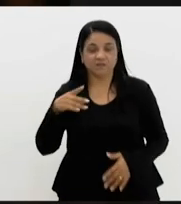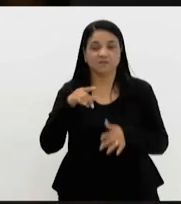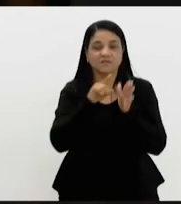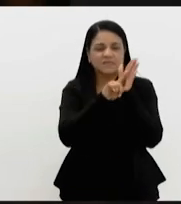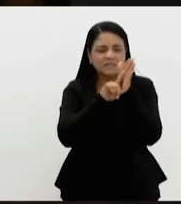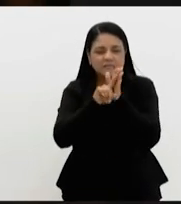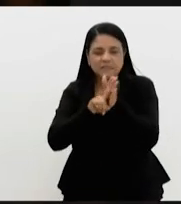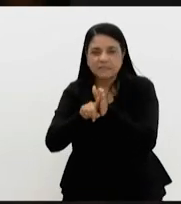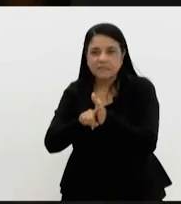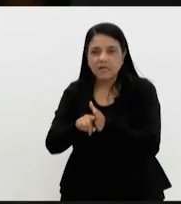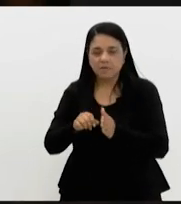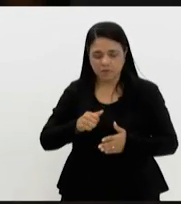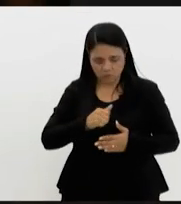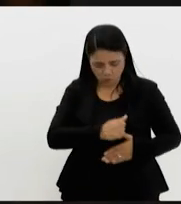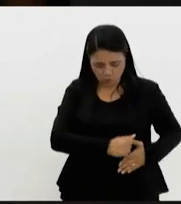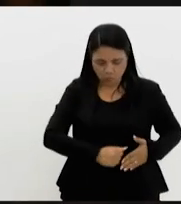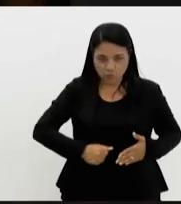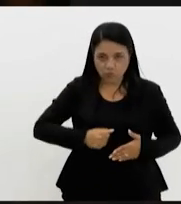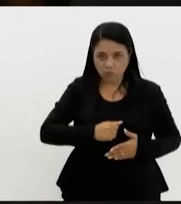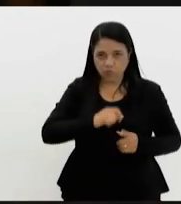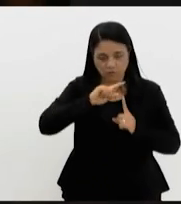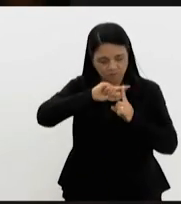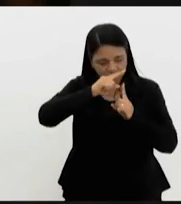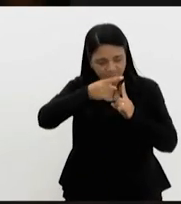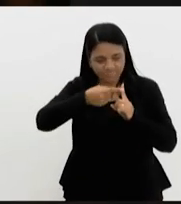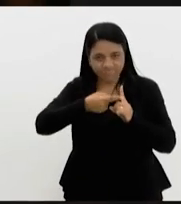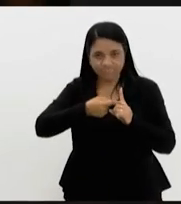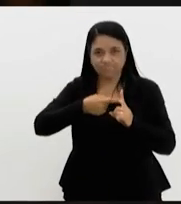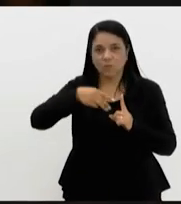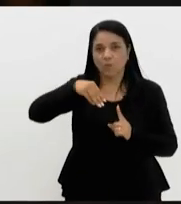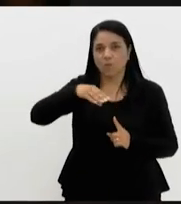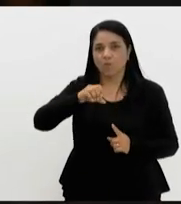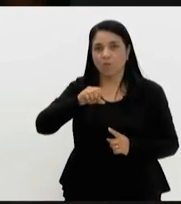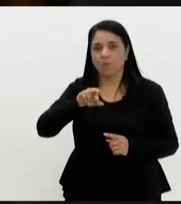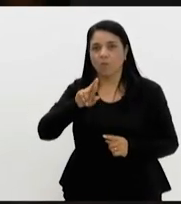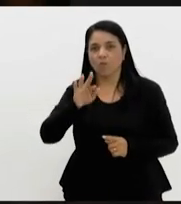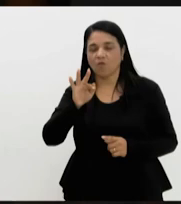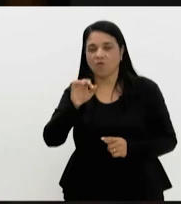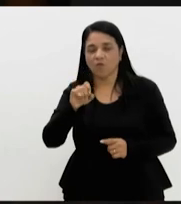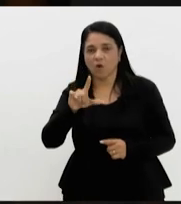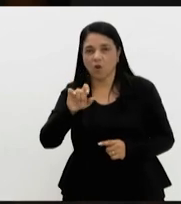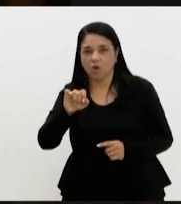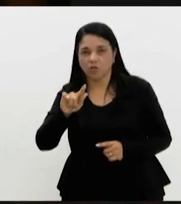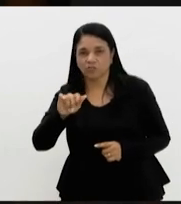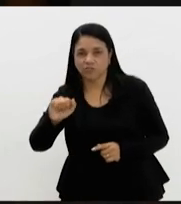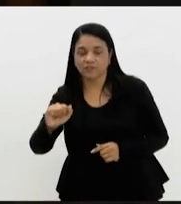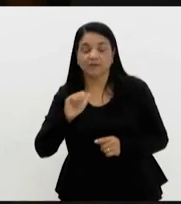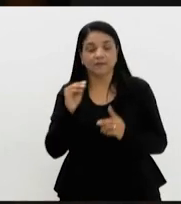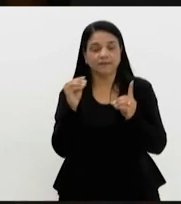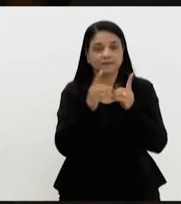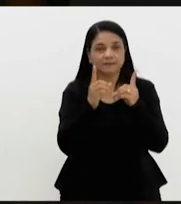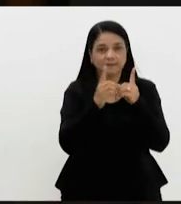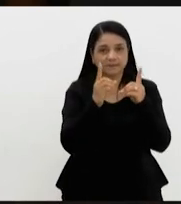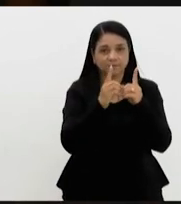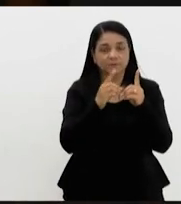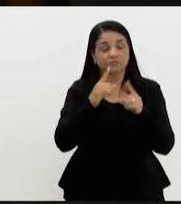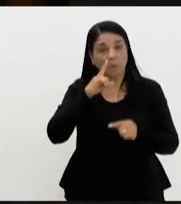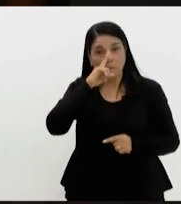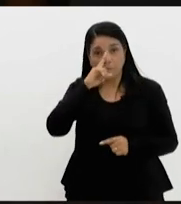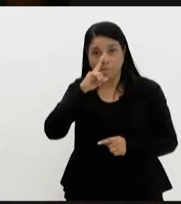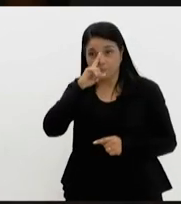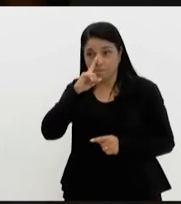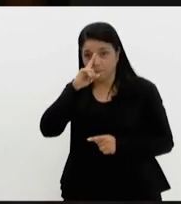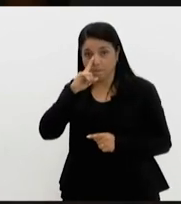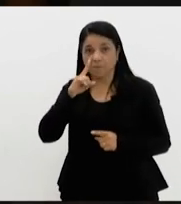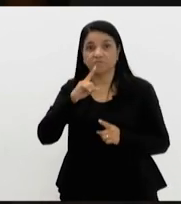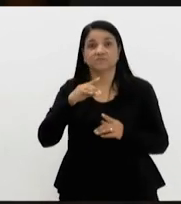exame de ultrassonografia morfológica da assistência pré-natal de risco habitual de alto risco